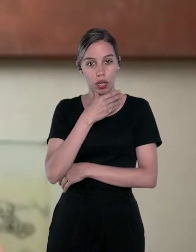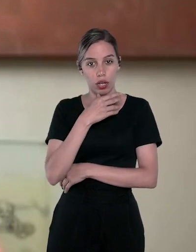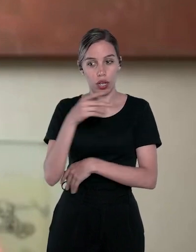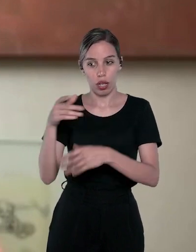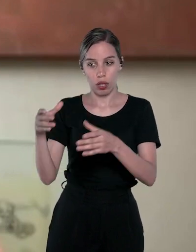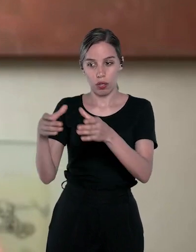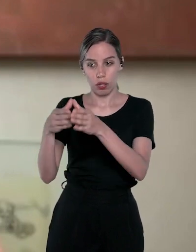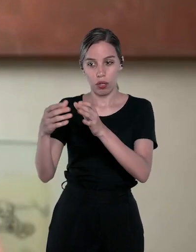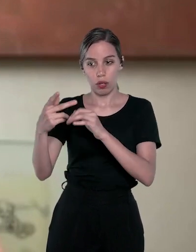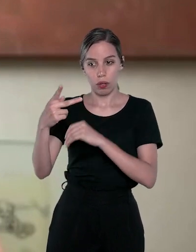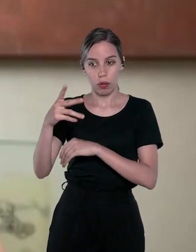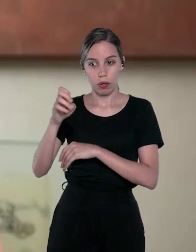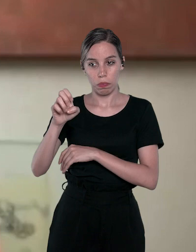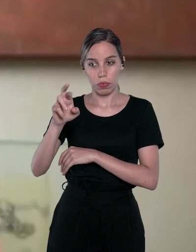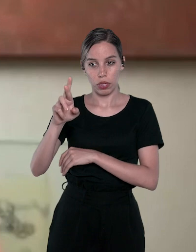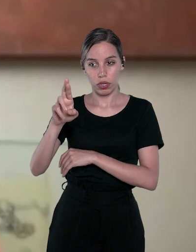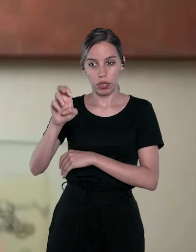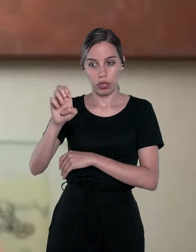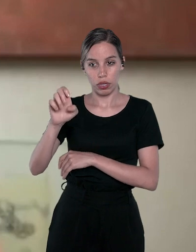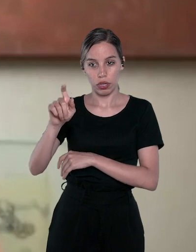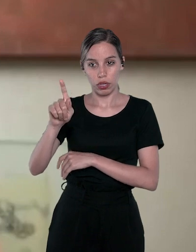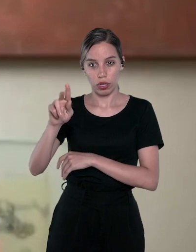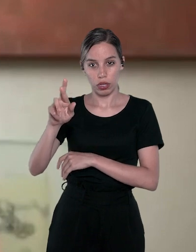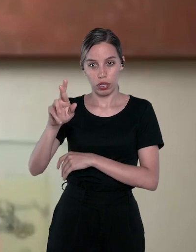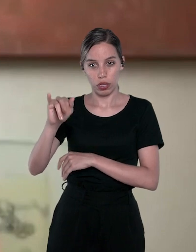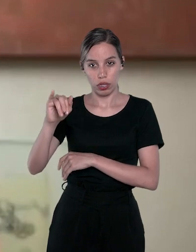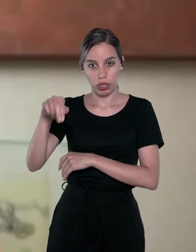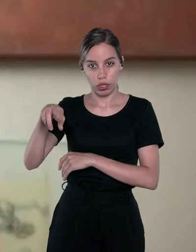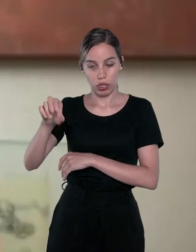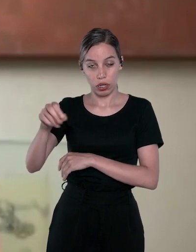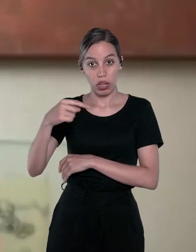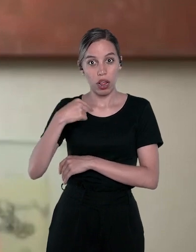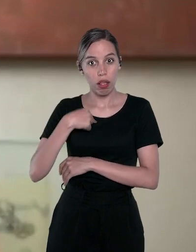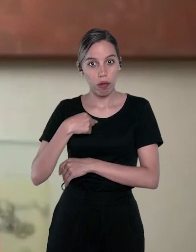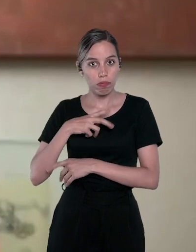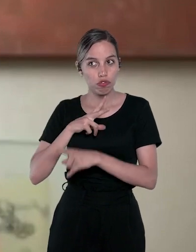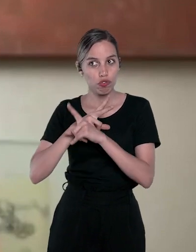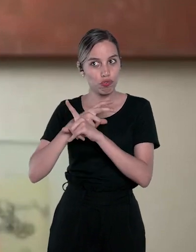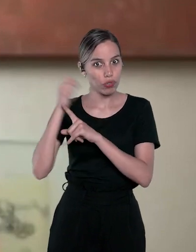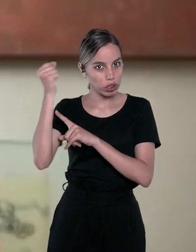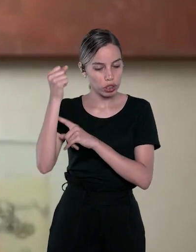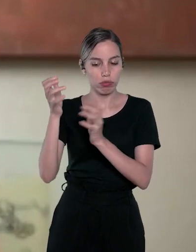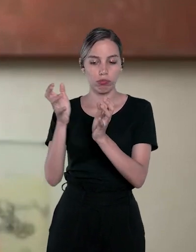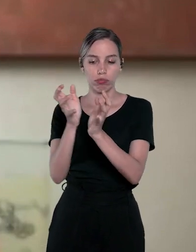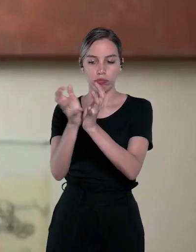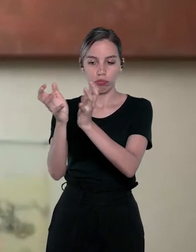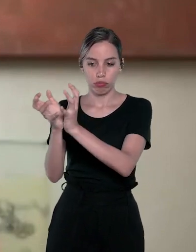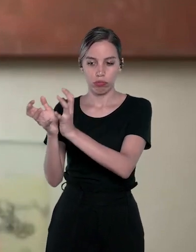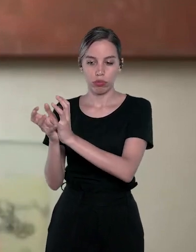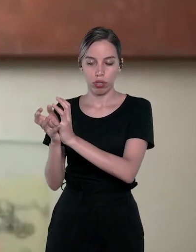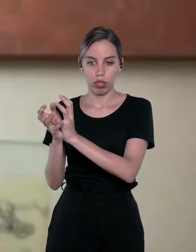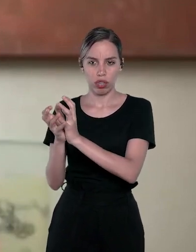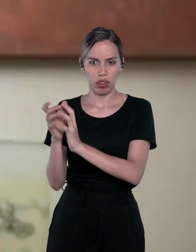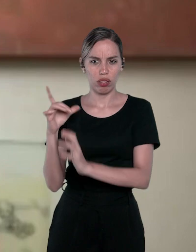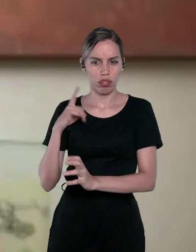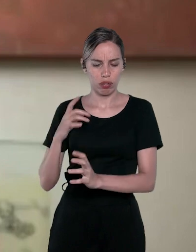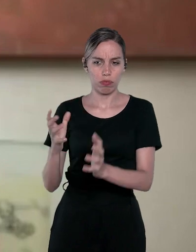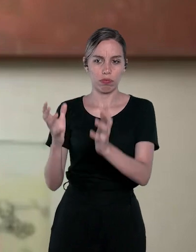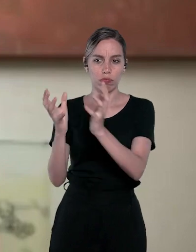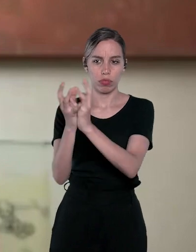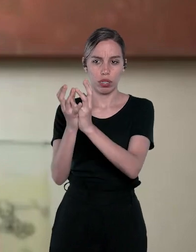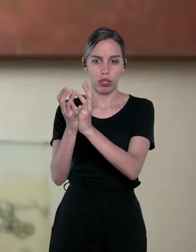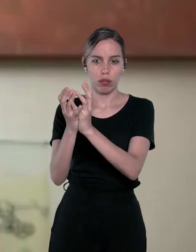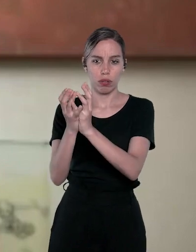de Escritores, UBE. E eu ganhei o concurso, dividindo o prêmio com mais 2 ou 3, se não me